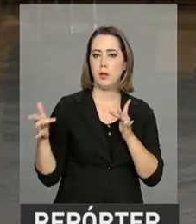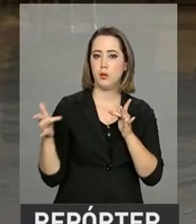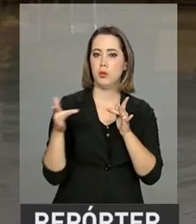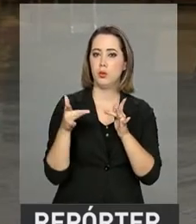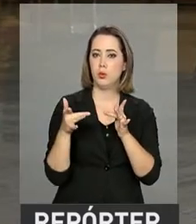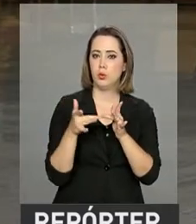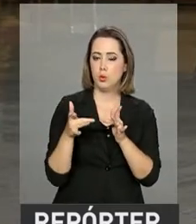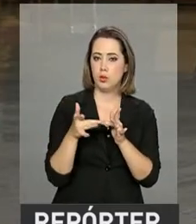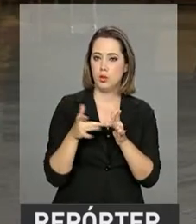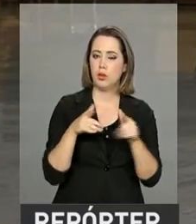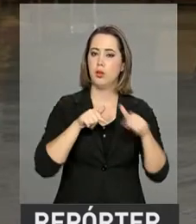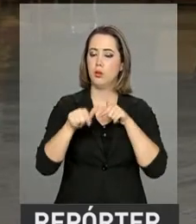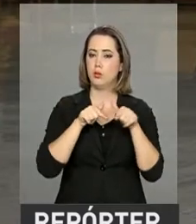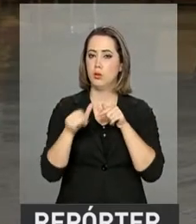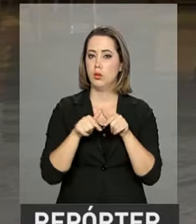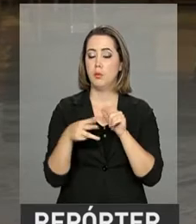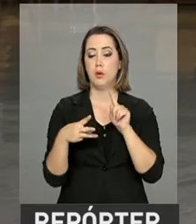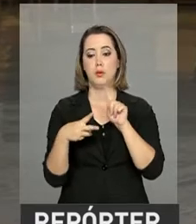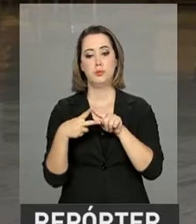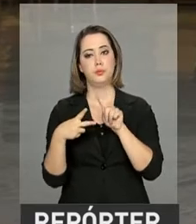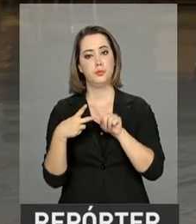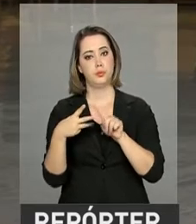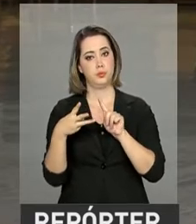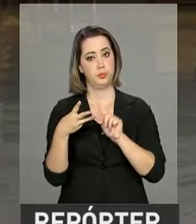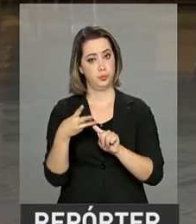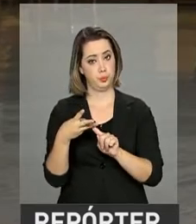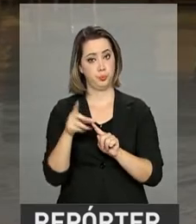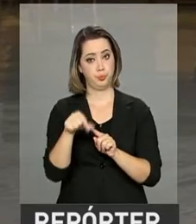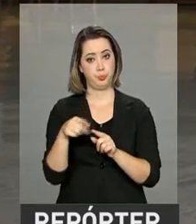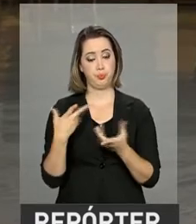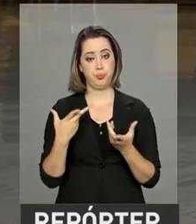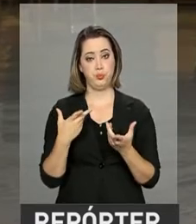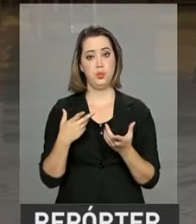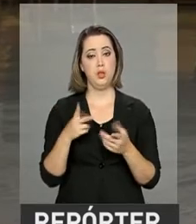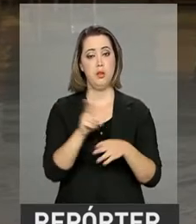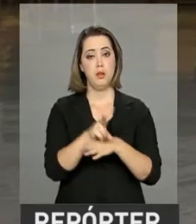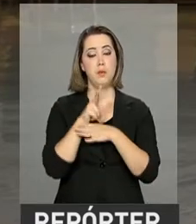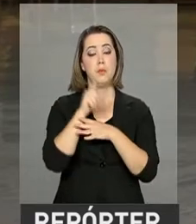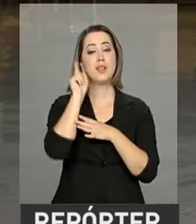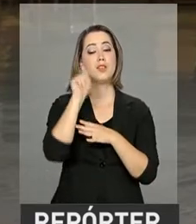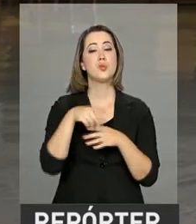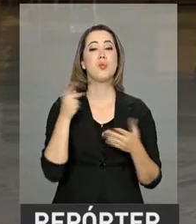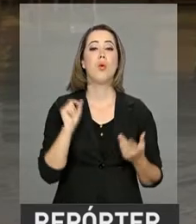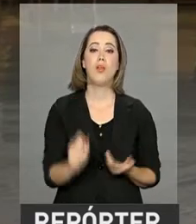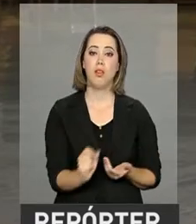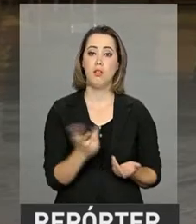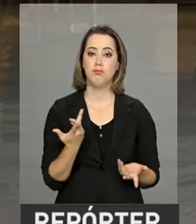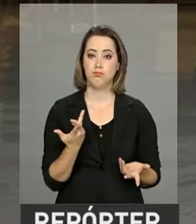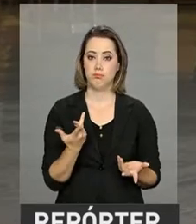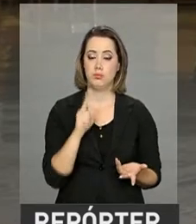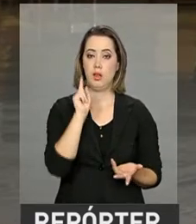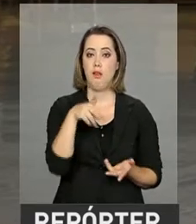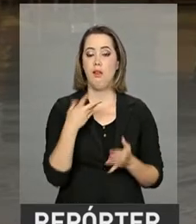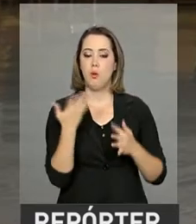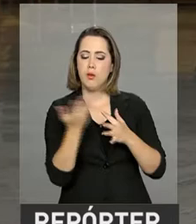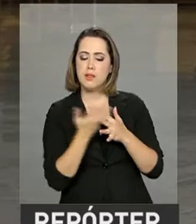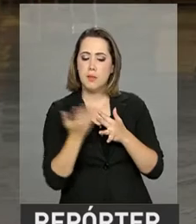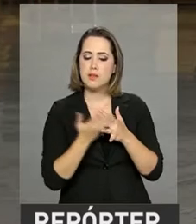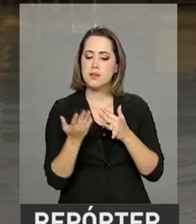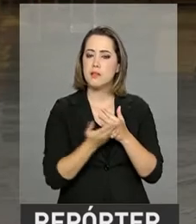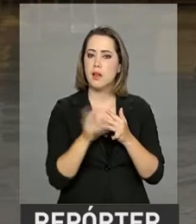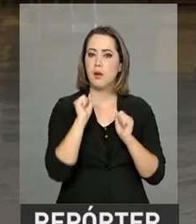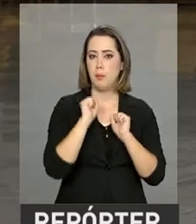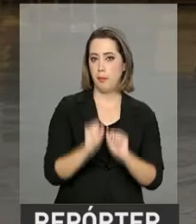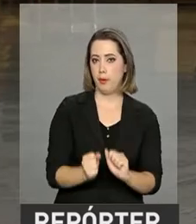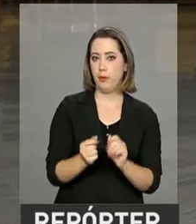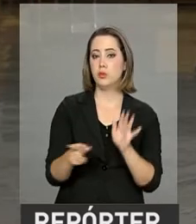esses três segmentos no caso dos juros. Crédito consignado é aquele em que as parcelas do financiamento